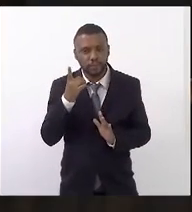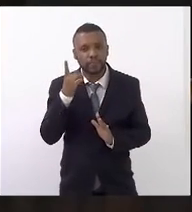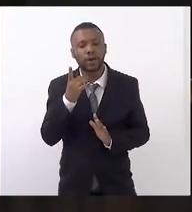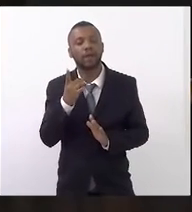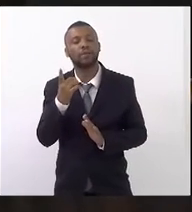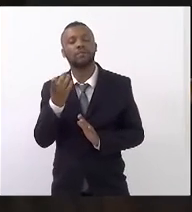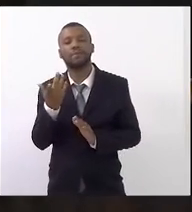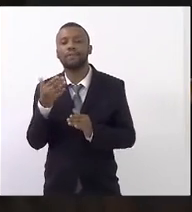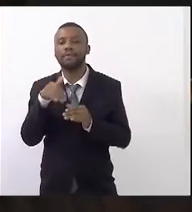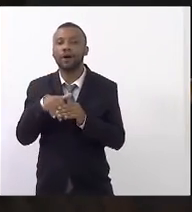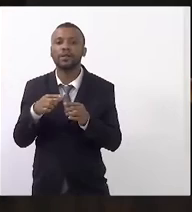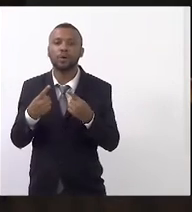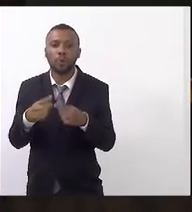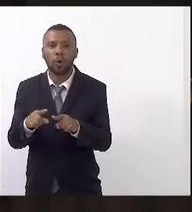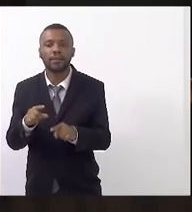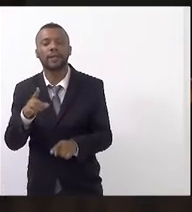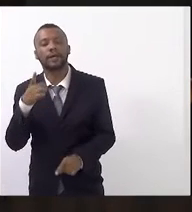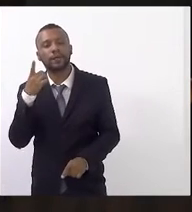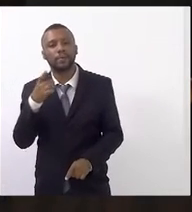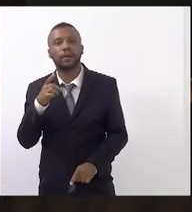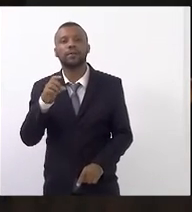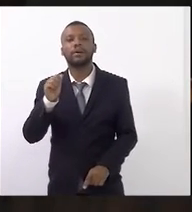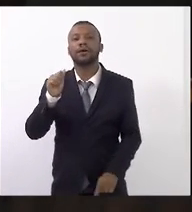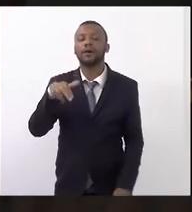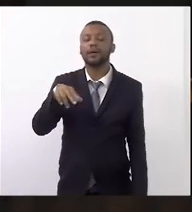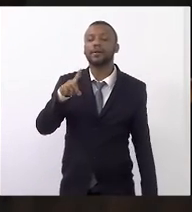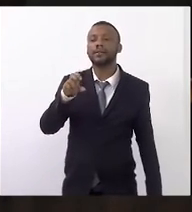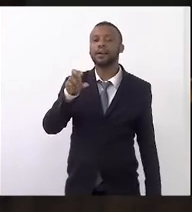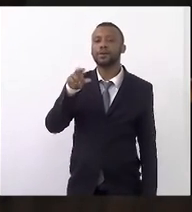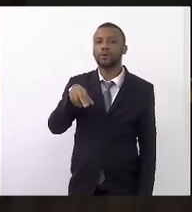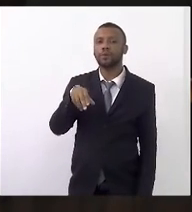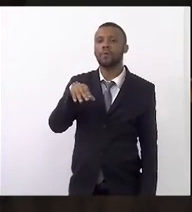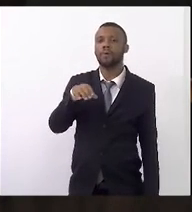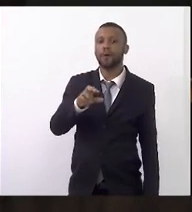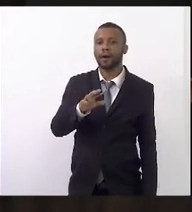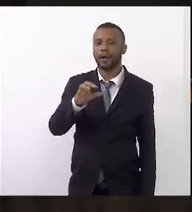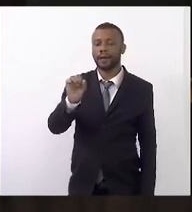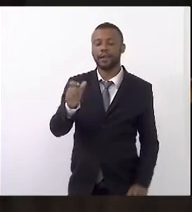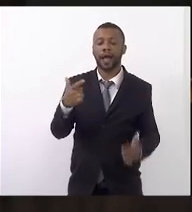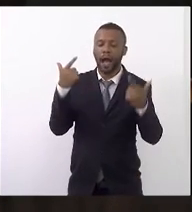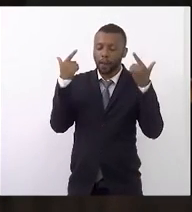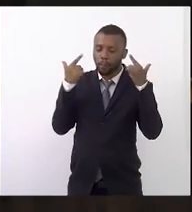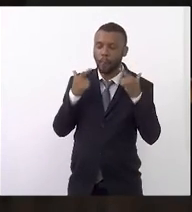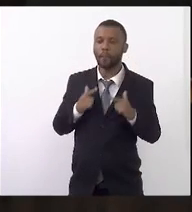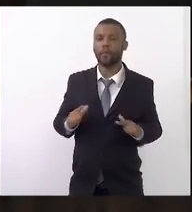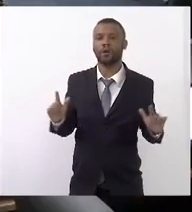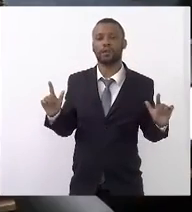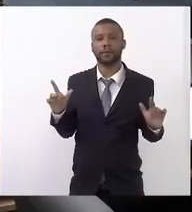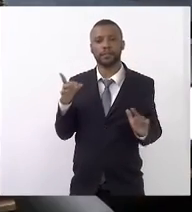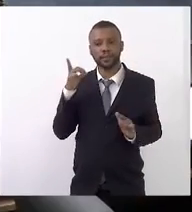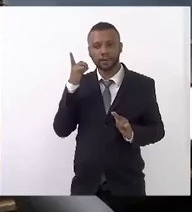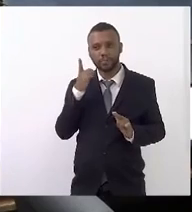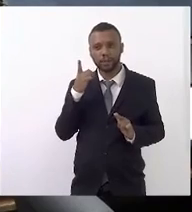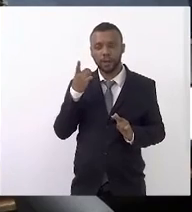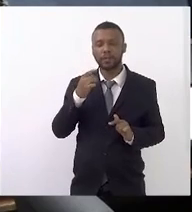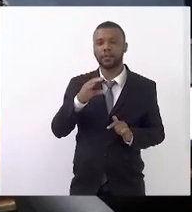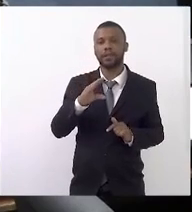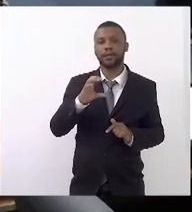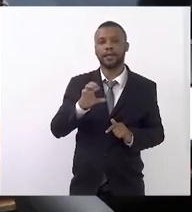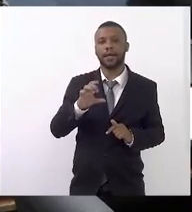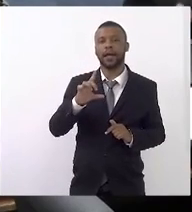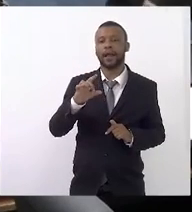voto contrário. Deputado Anderson Moraes. Abstenção, deputada Célia